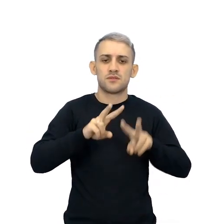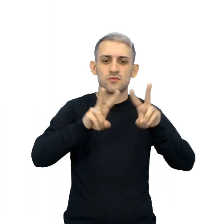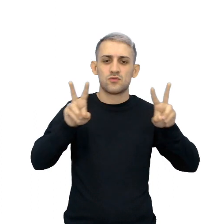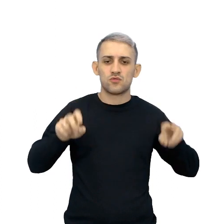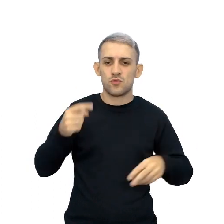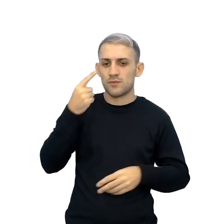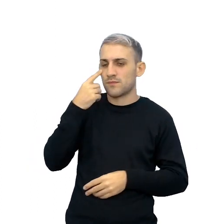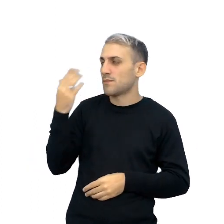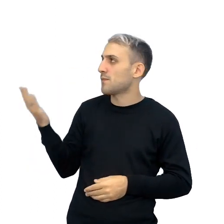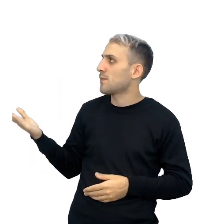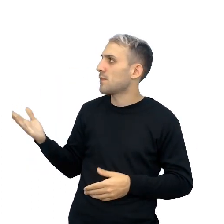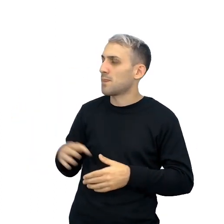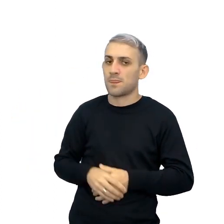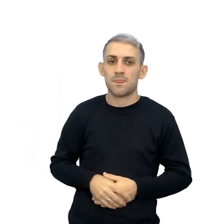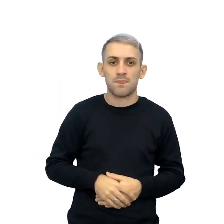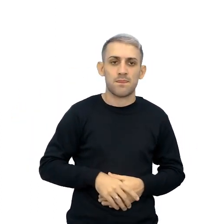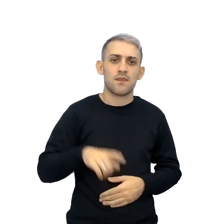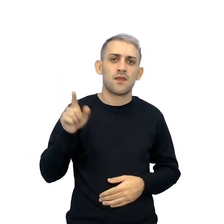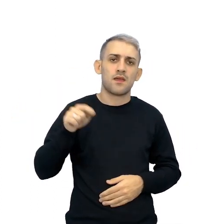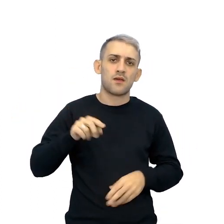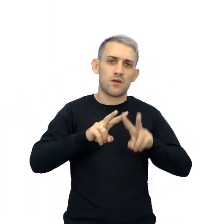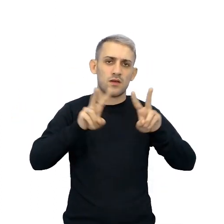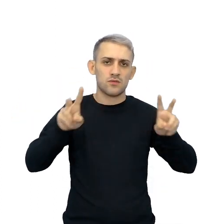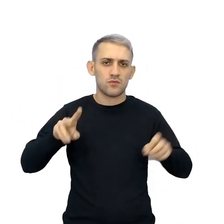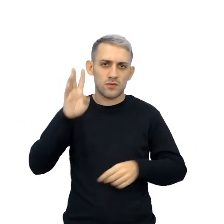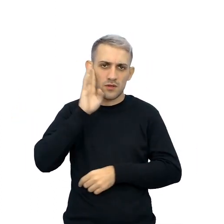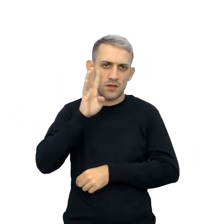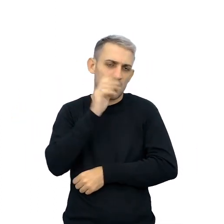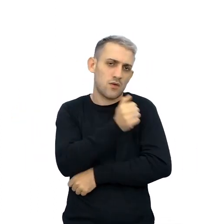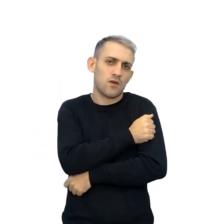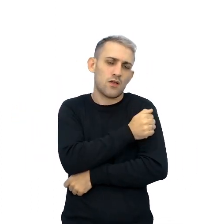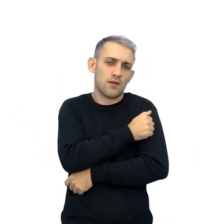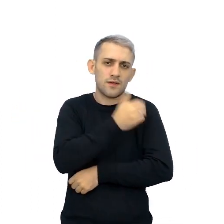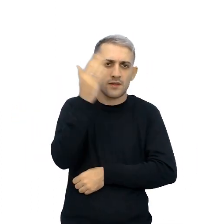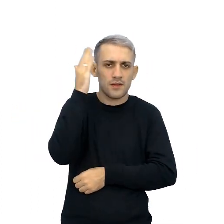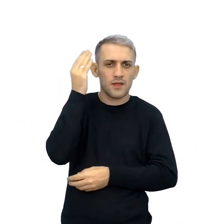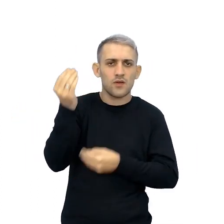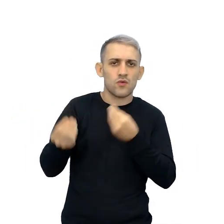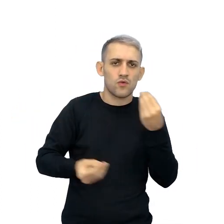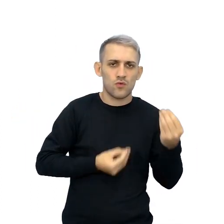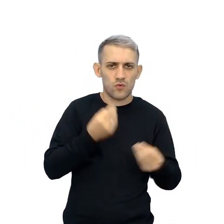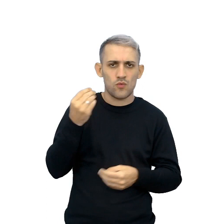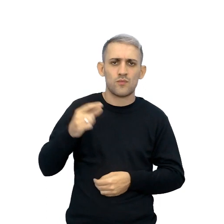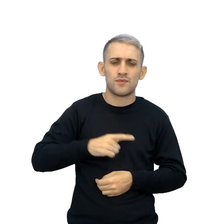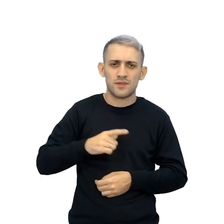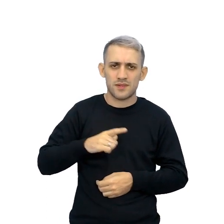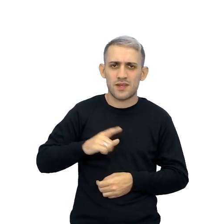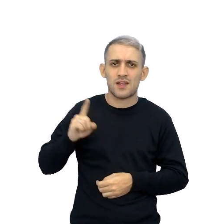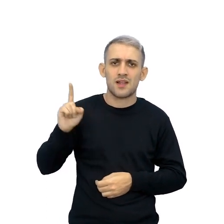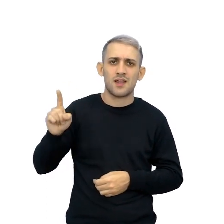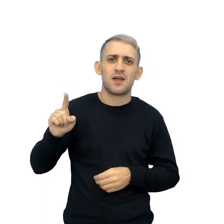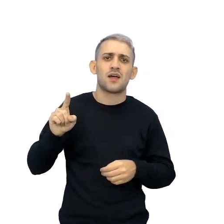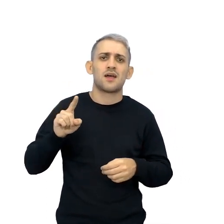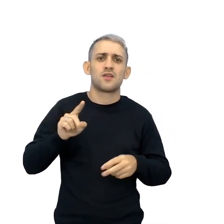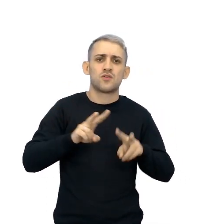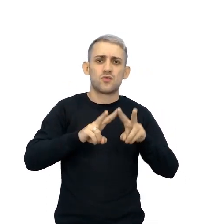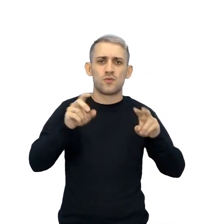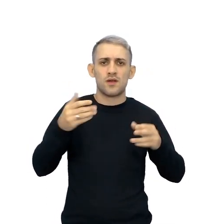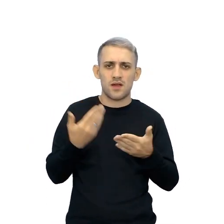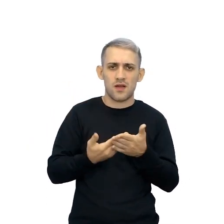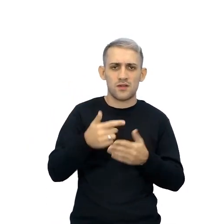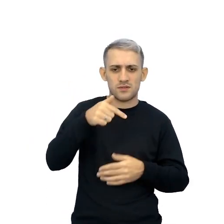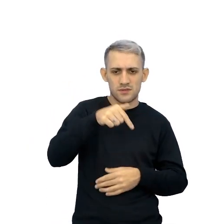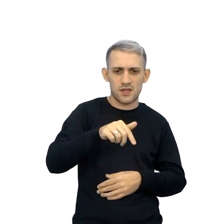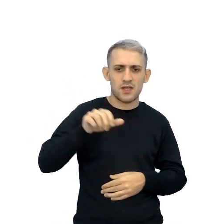Olha só que legal. É um assunto bem legal para os alunos entenderem como funciona. Foi buscado lá na situação da aula 7 e 8,